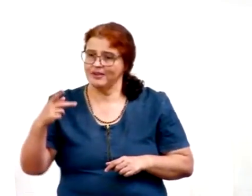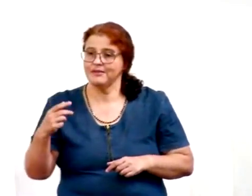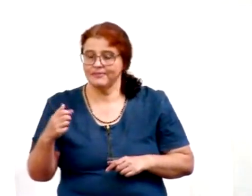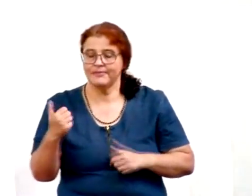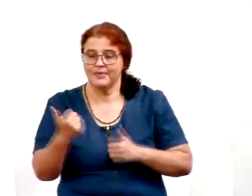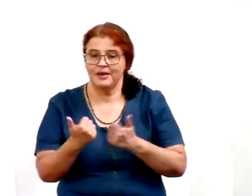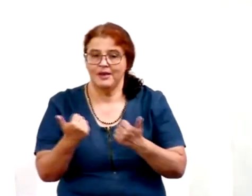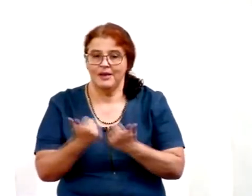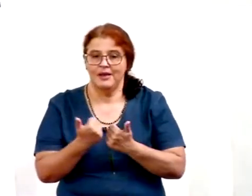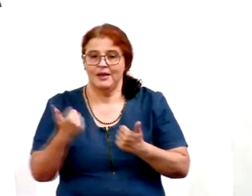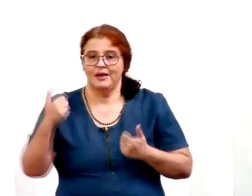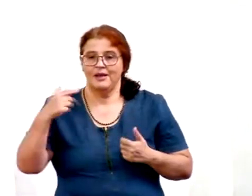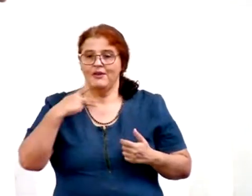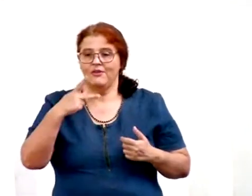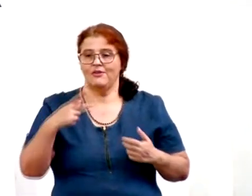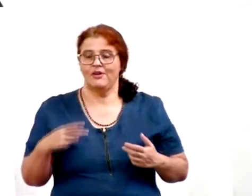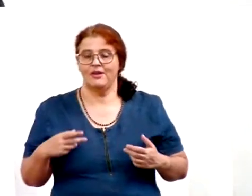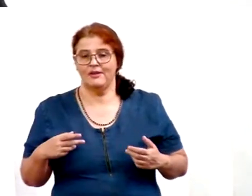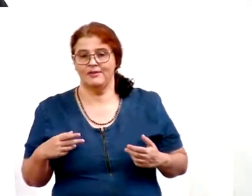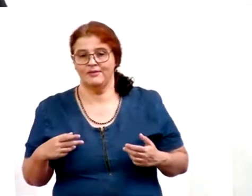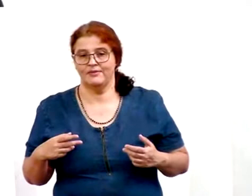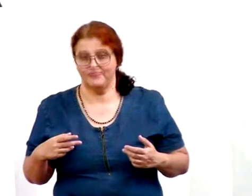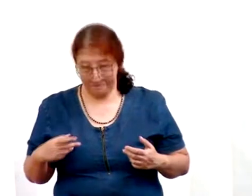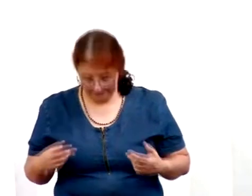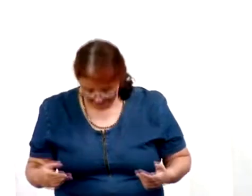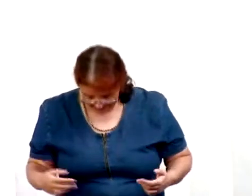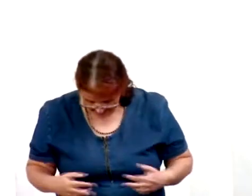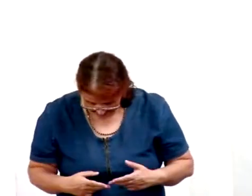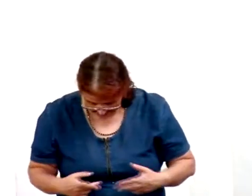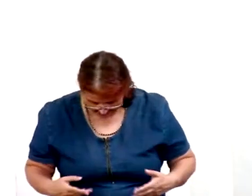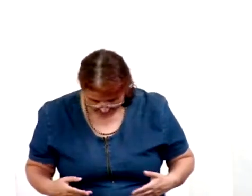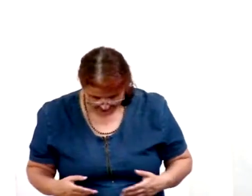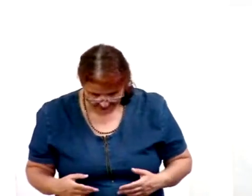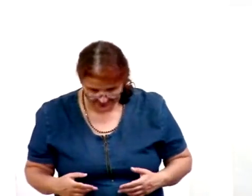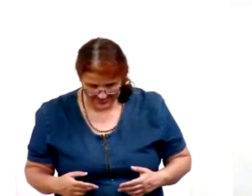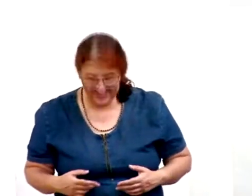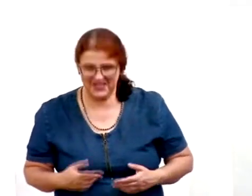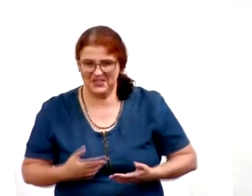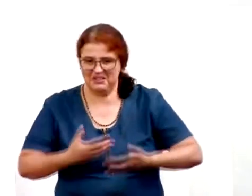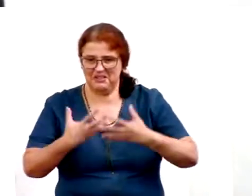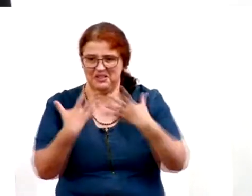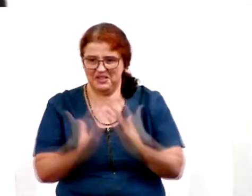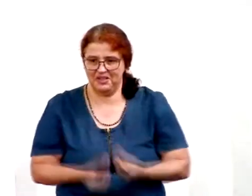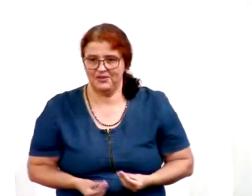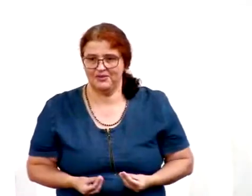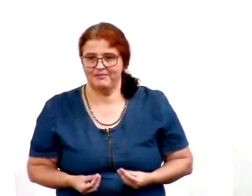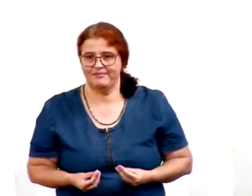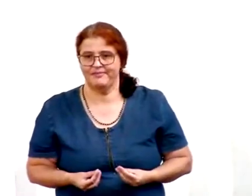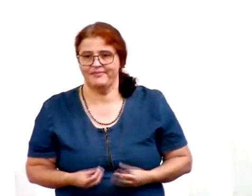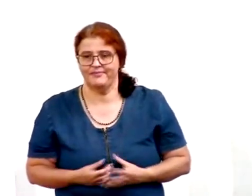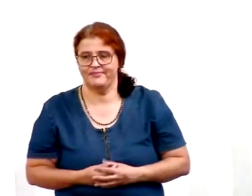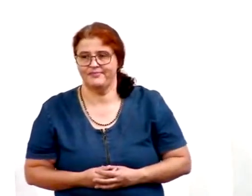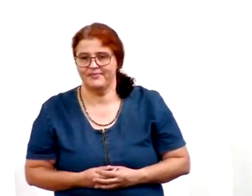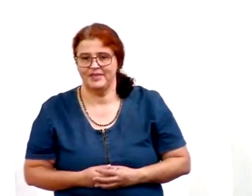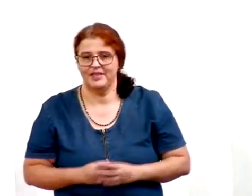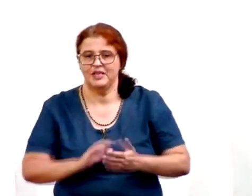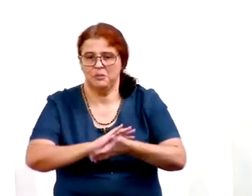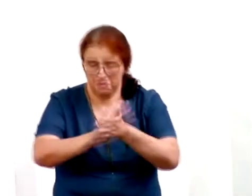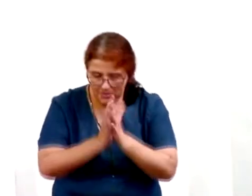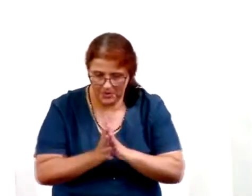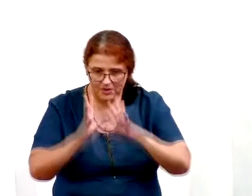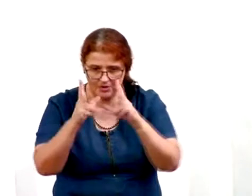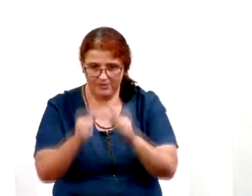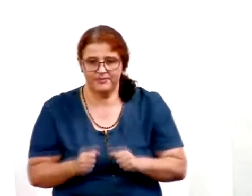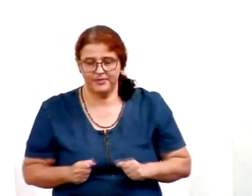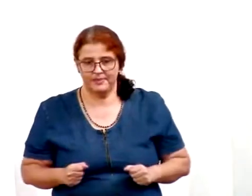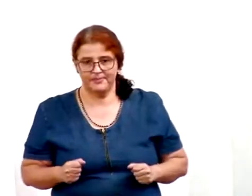fim de vocês será triste, danoso, destruidor. O versículo de número 11 diz: